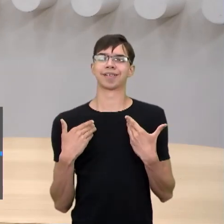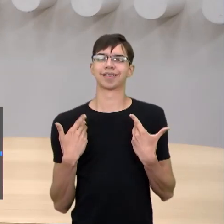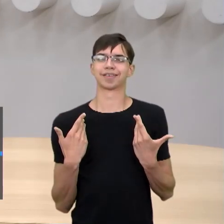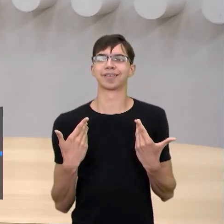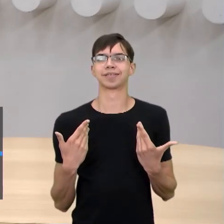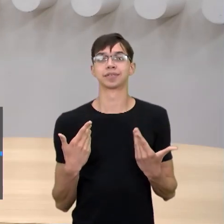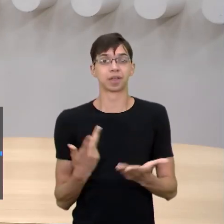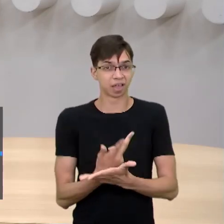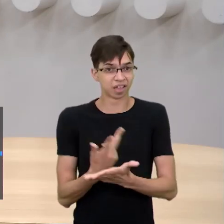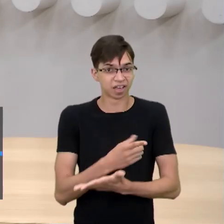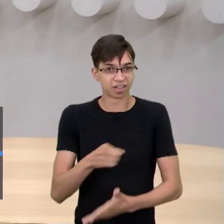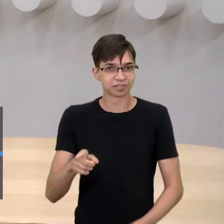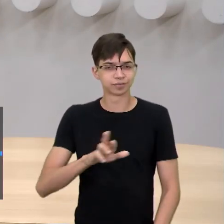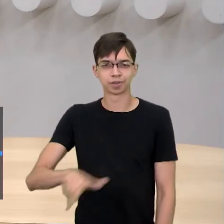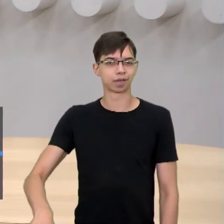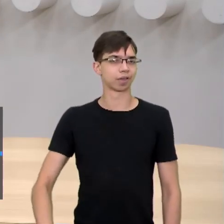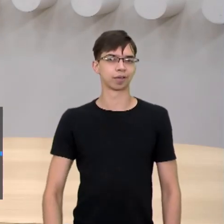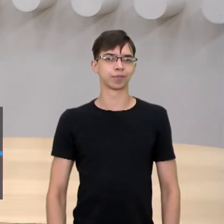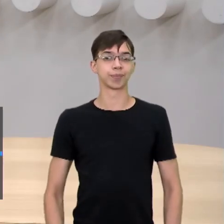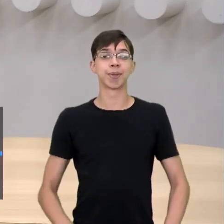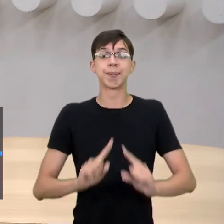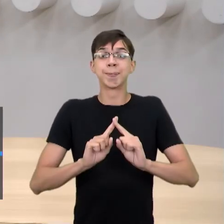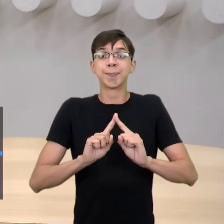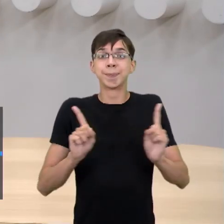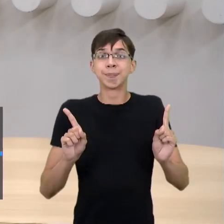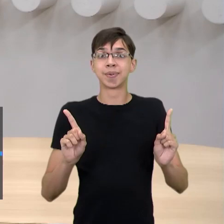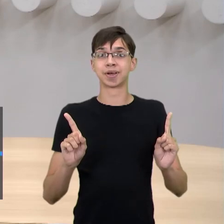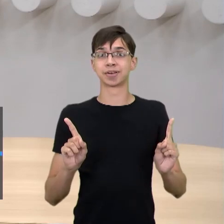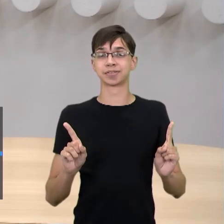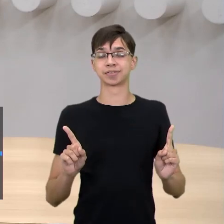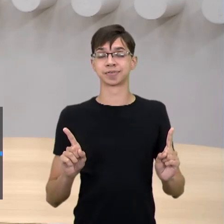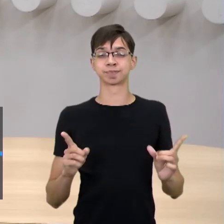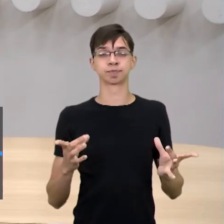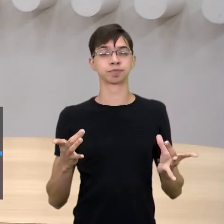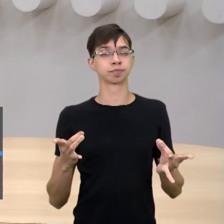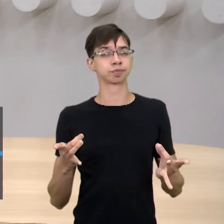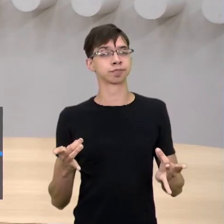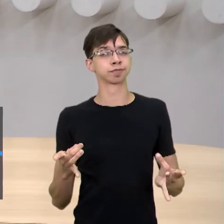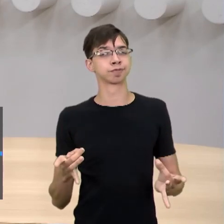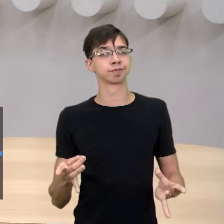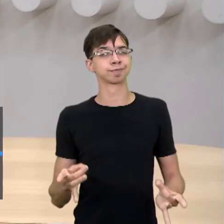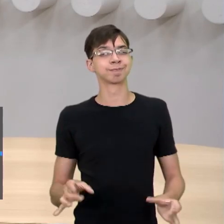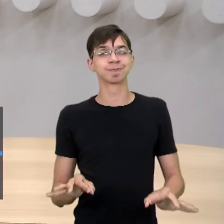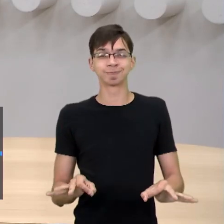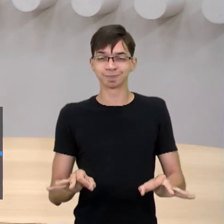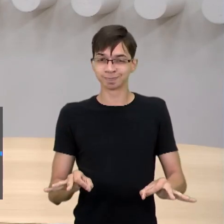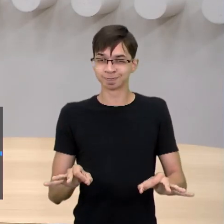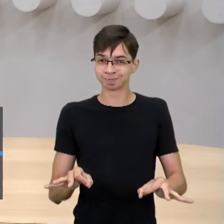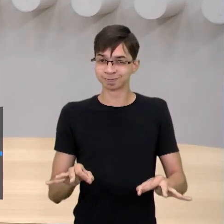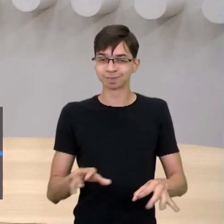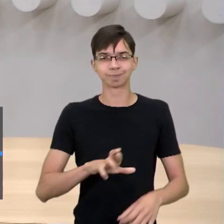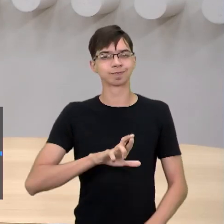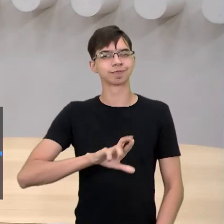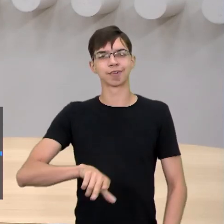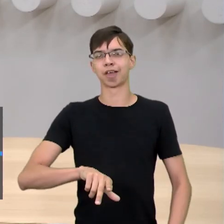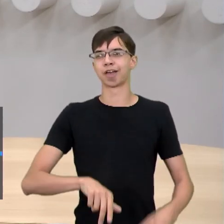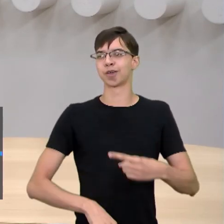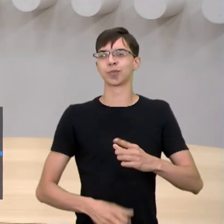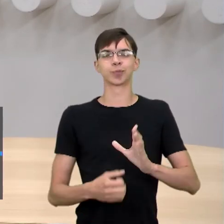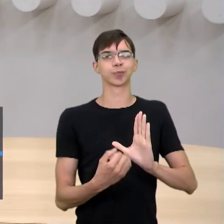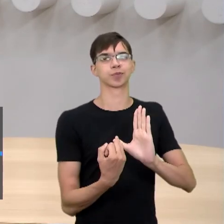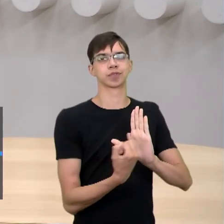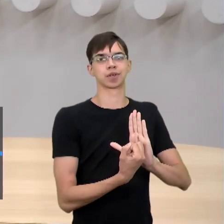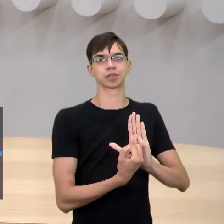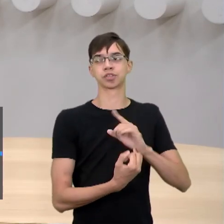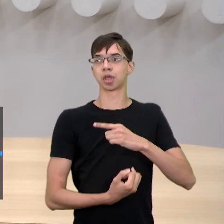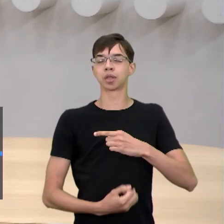Mas essa não é a complexidade do que é realmente a minha identidade. Aquilo que eu me